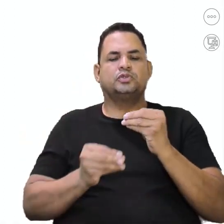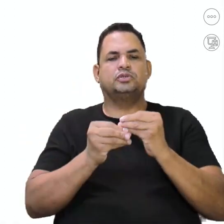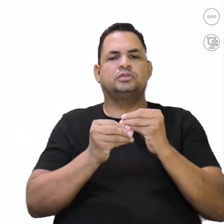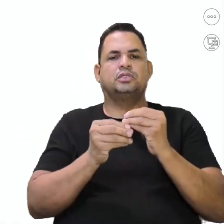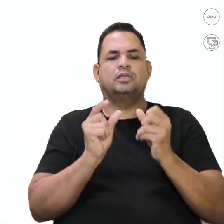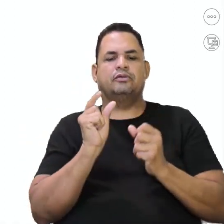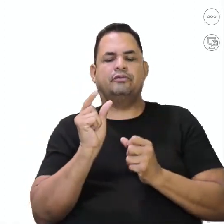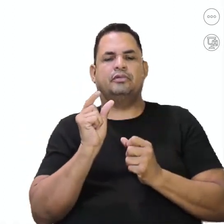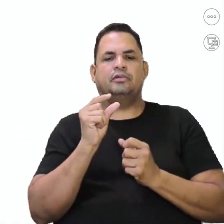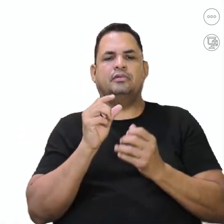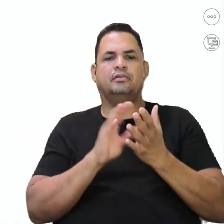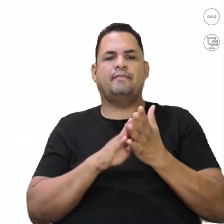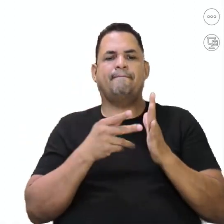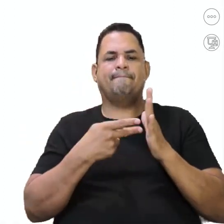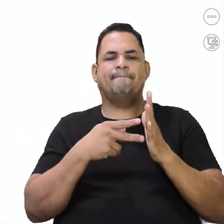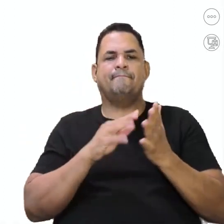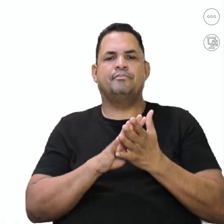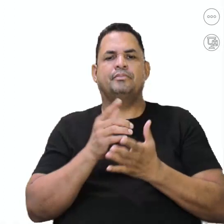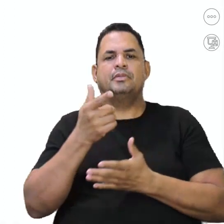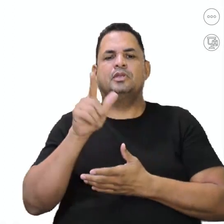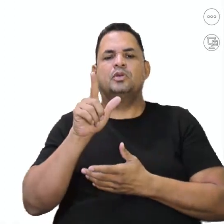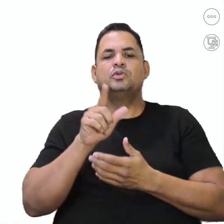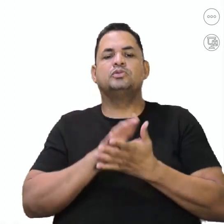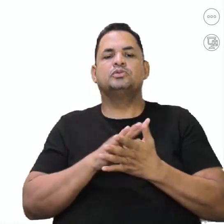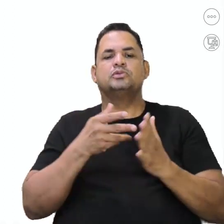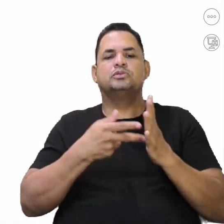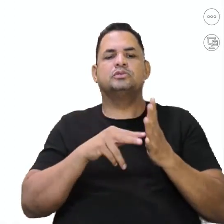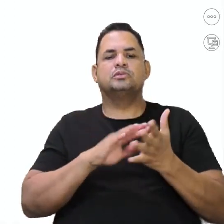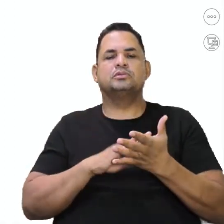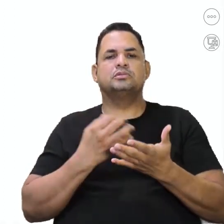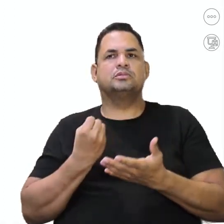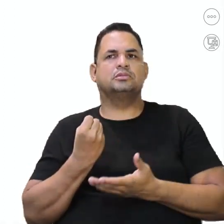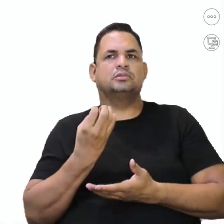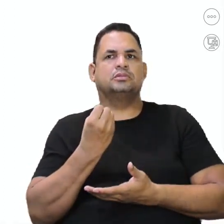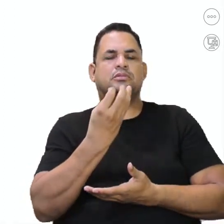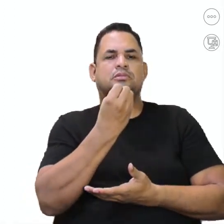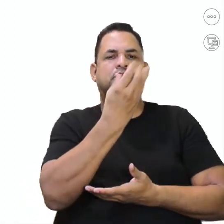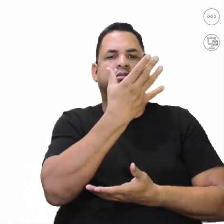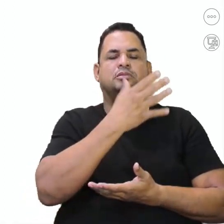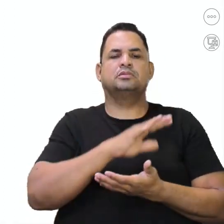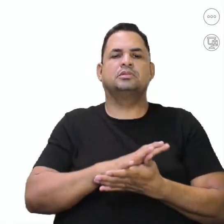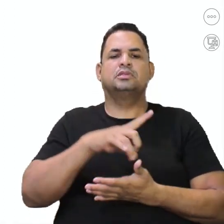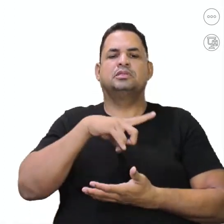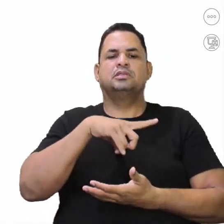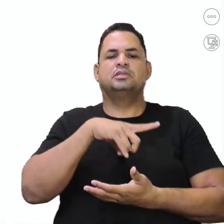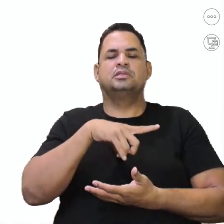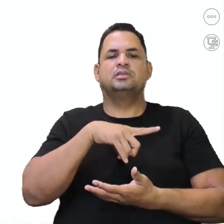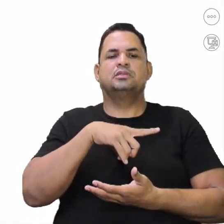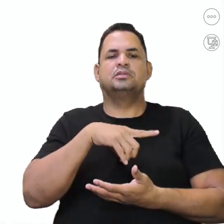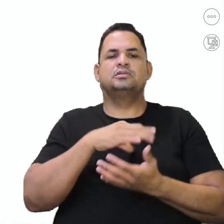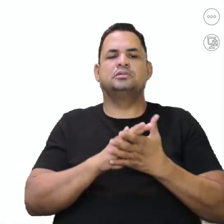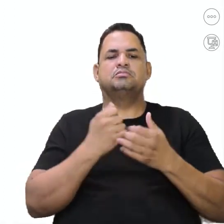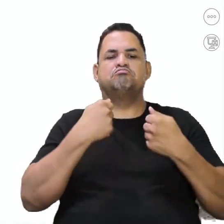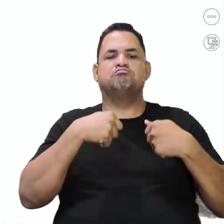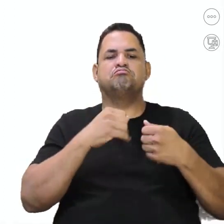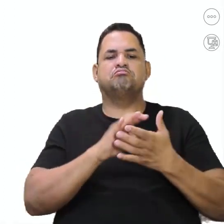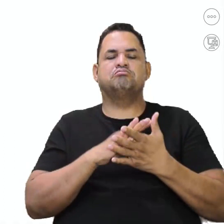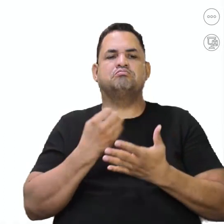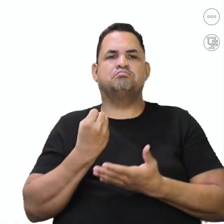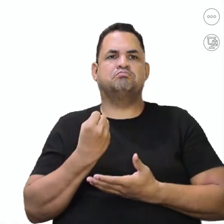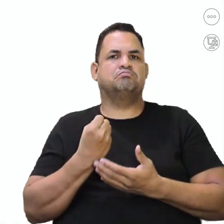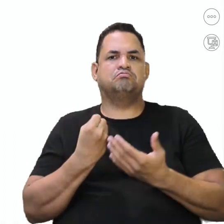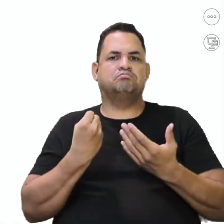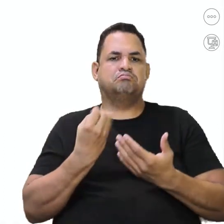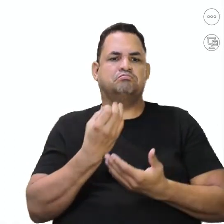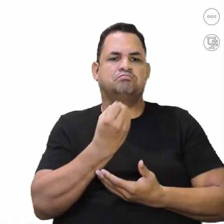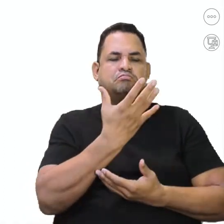da palavra, já significa outra coisa, é algo que voa, certo? Ou seja, algo que tem esse poder de voar, é modo de